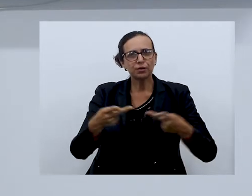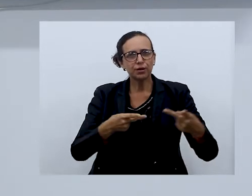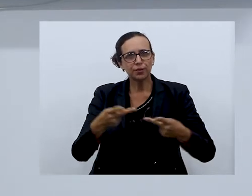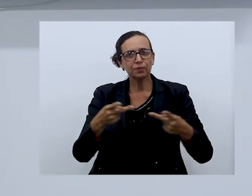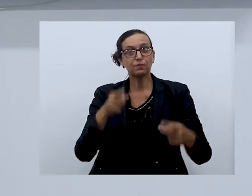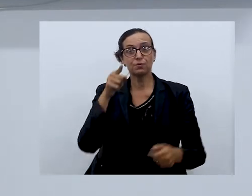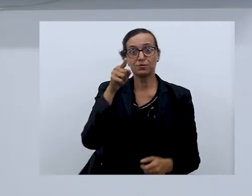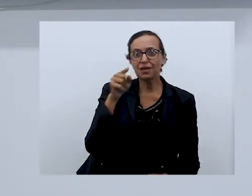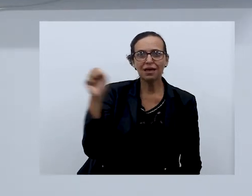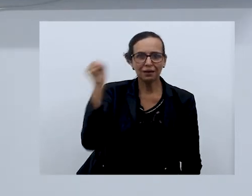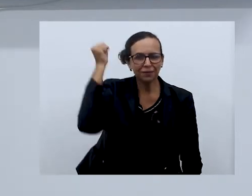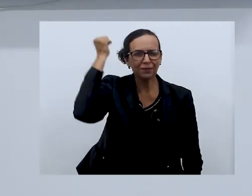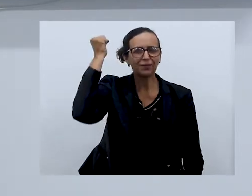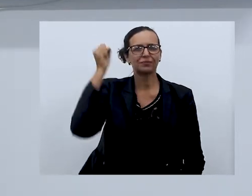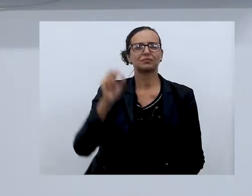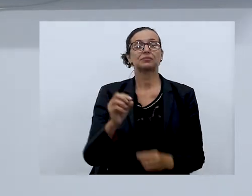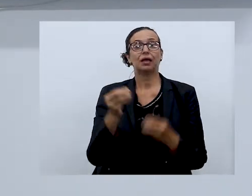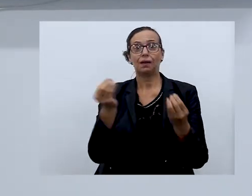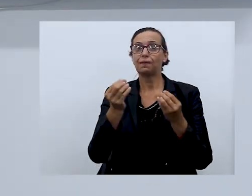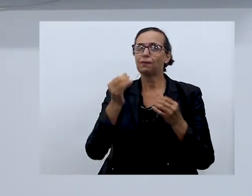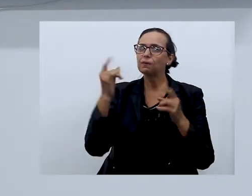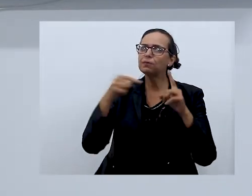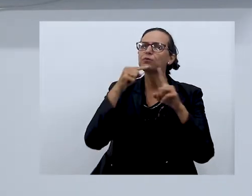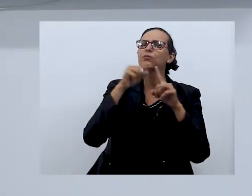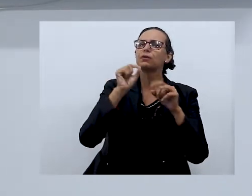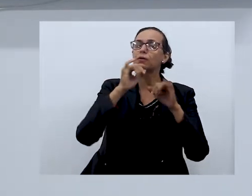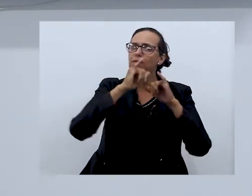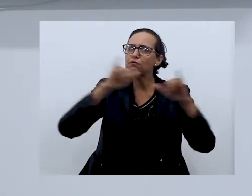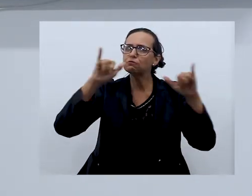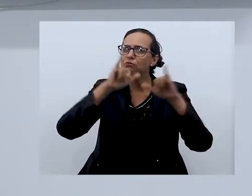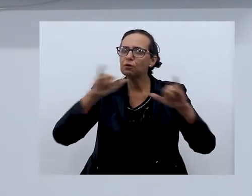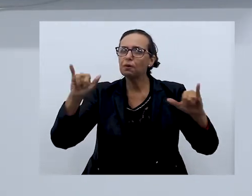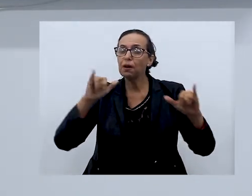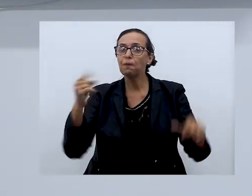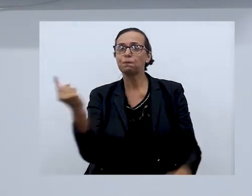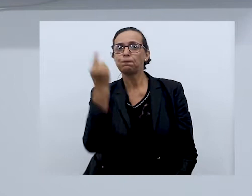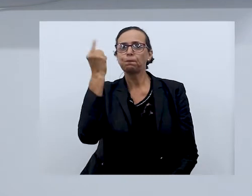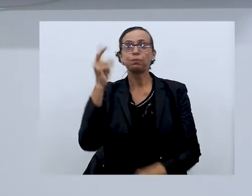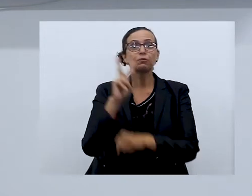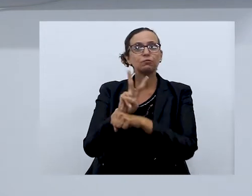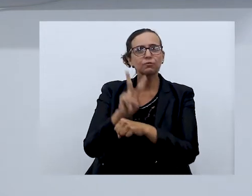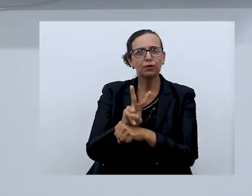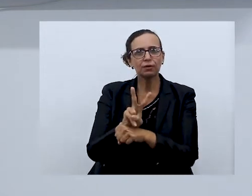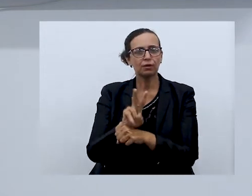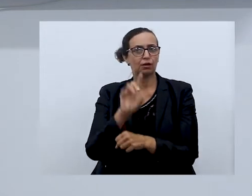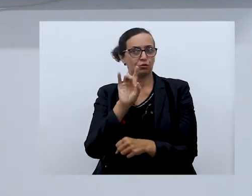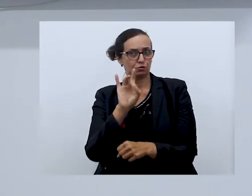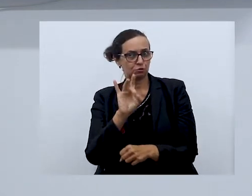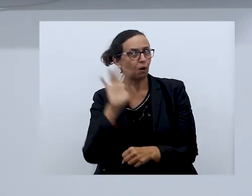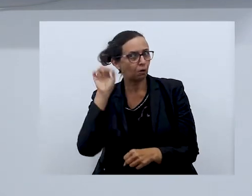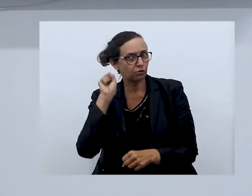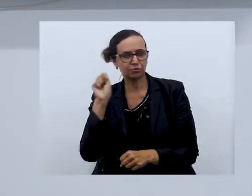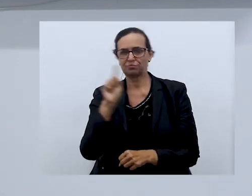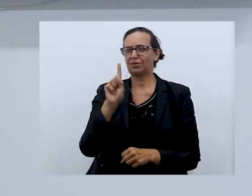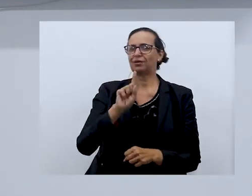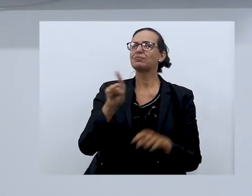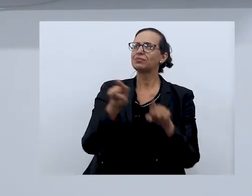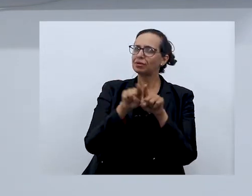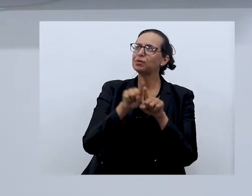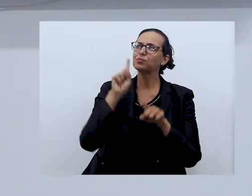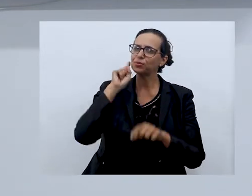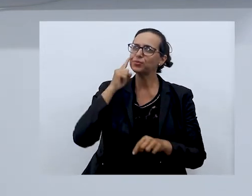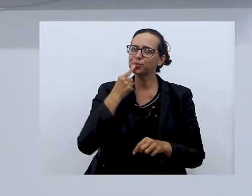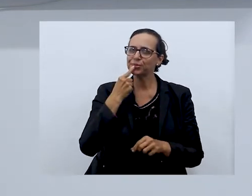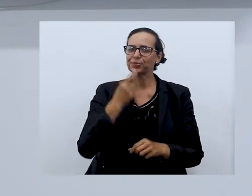coordenadora do projeto Seja um Herói. Esse projeto tem como intuito passar adiante informações importantíssimas sobre os